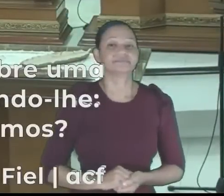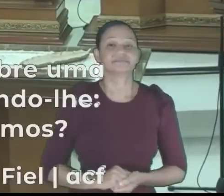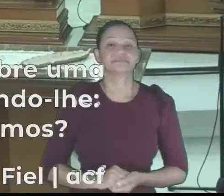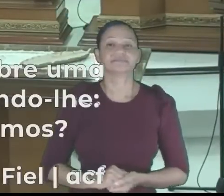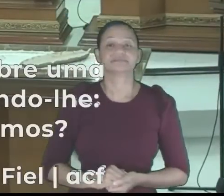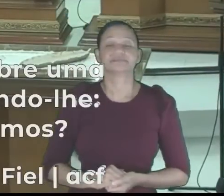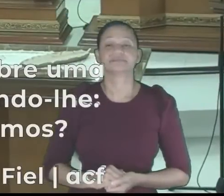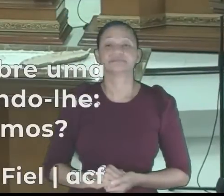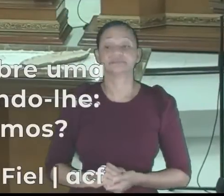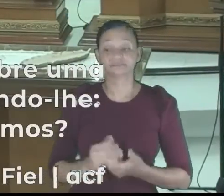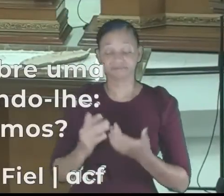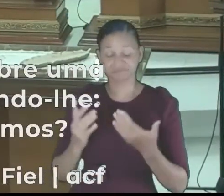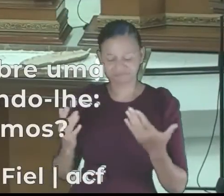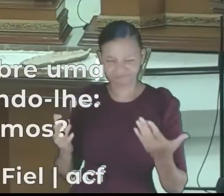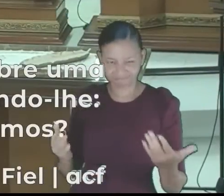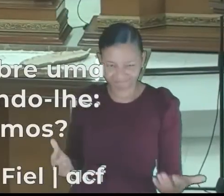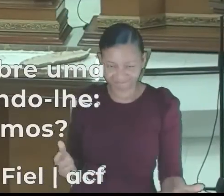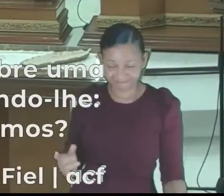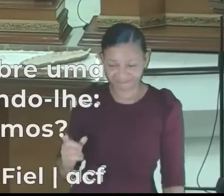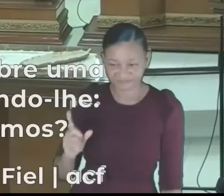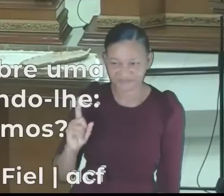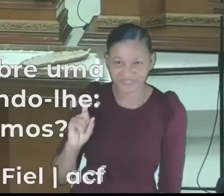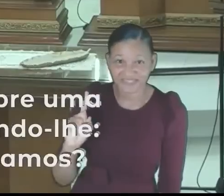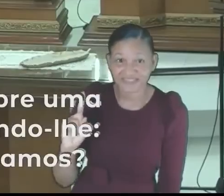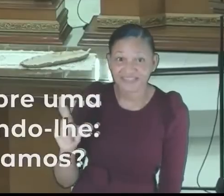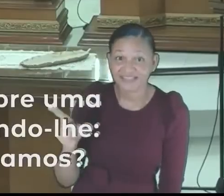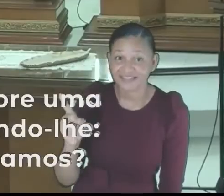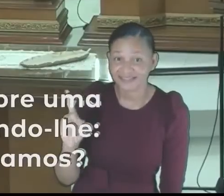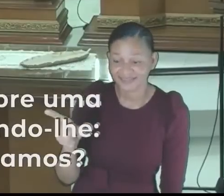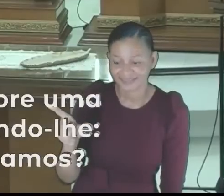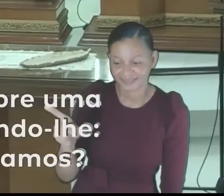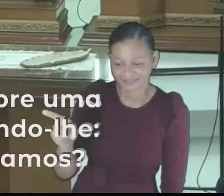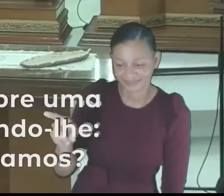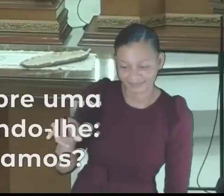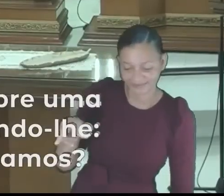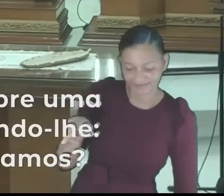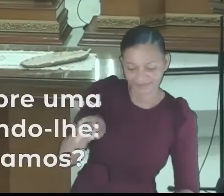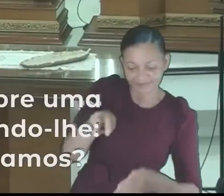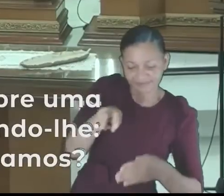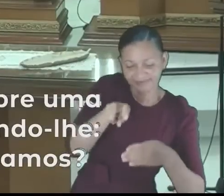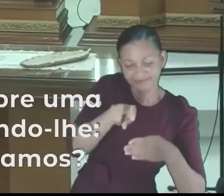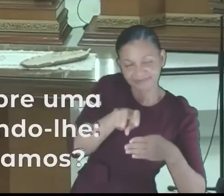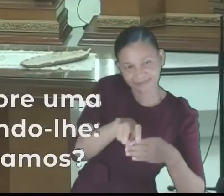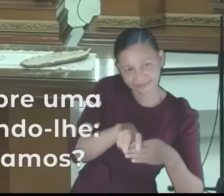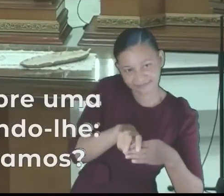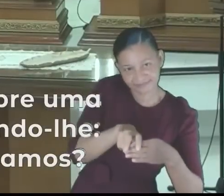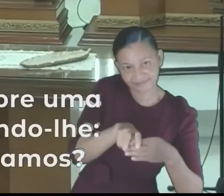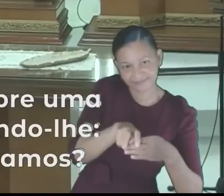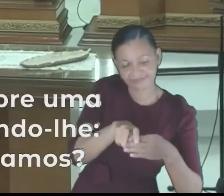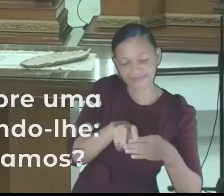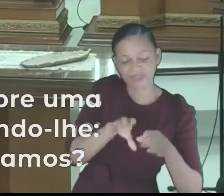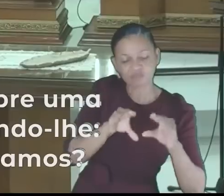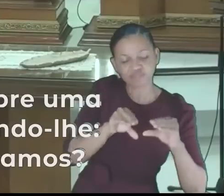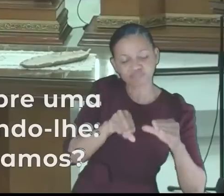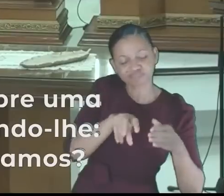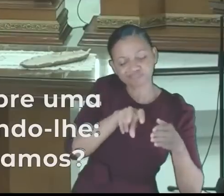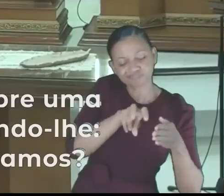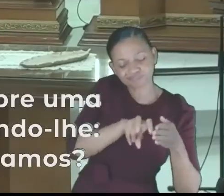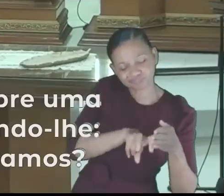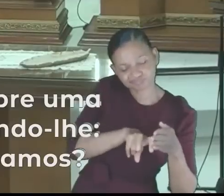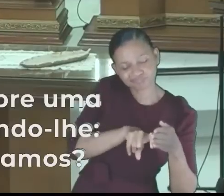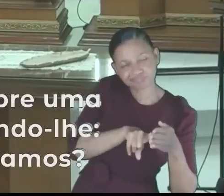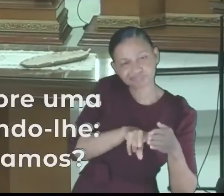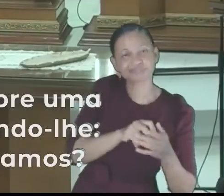E ele estava na popa, dormindo sobre uma almofada.